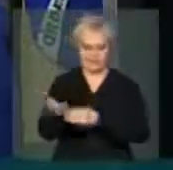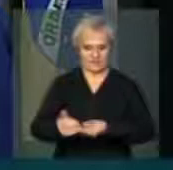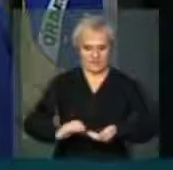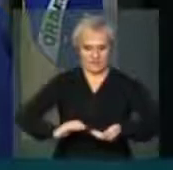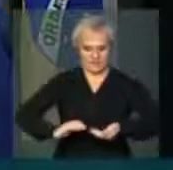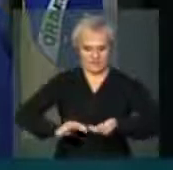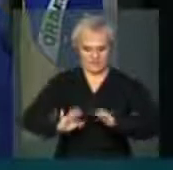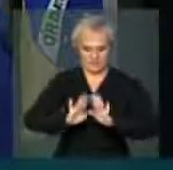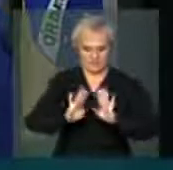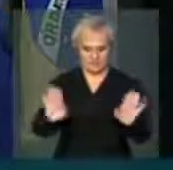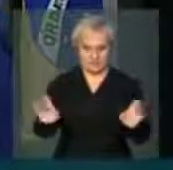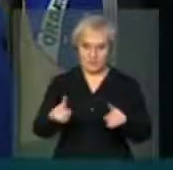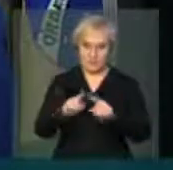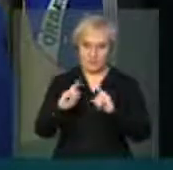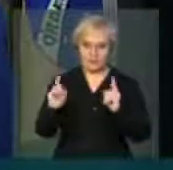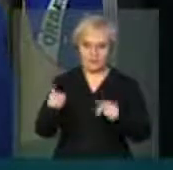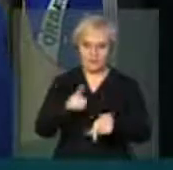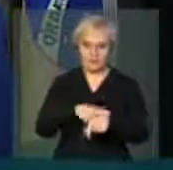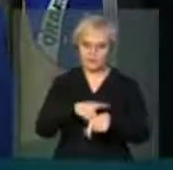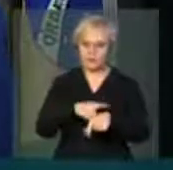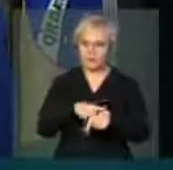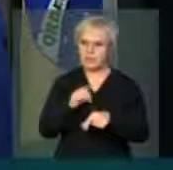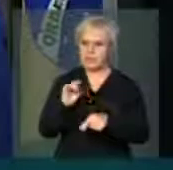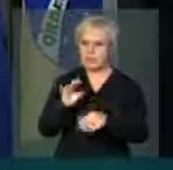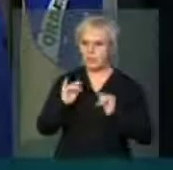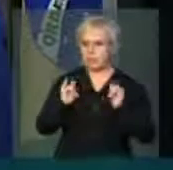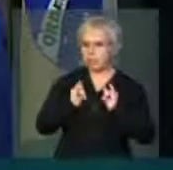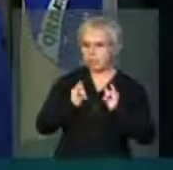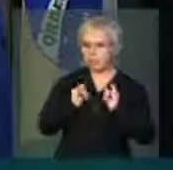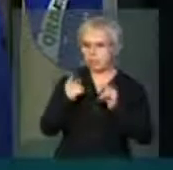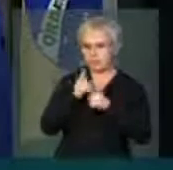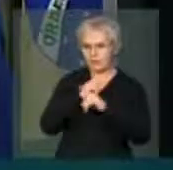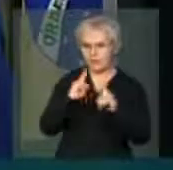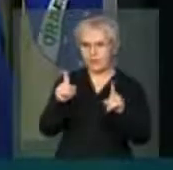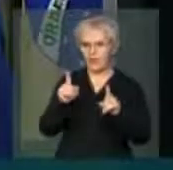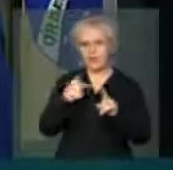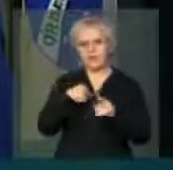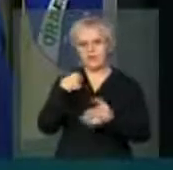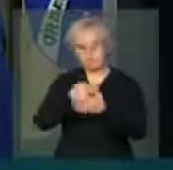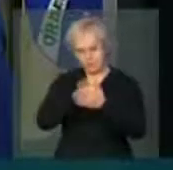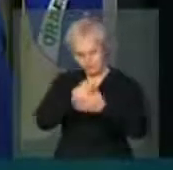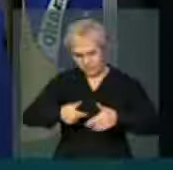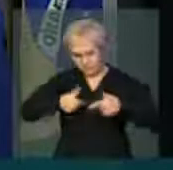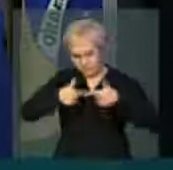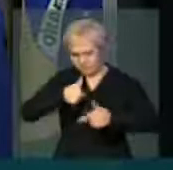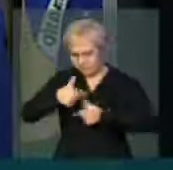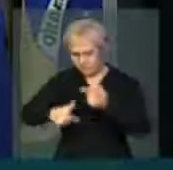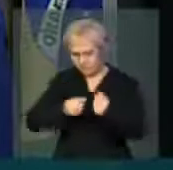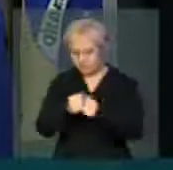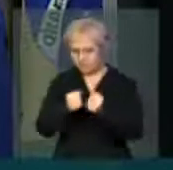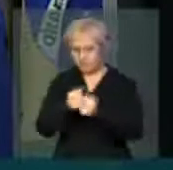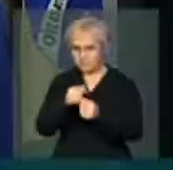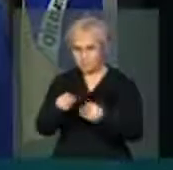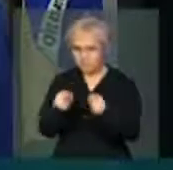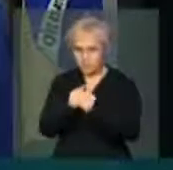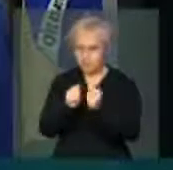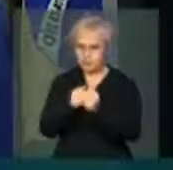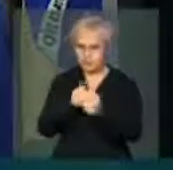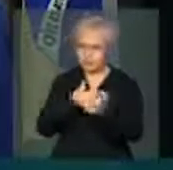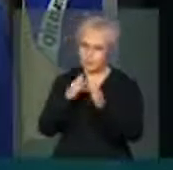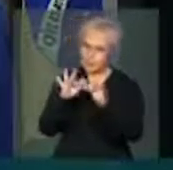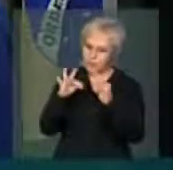Mas não se tratou de um período sabático, embora eu tenha me dedicado, sobretudo, à minha família,